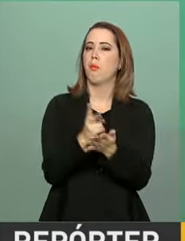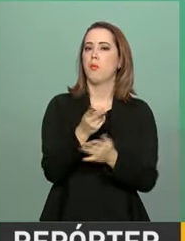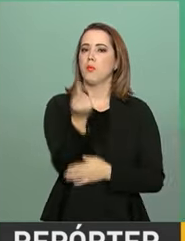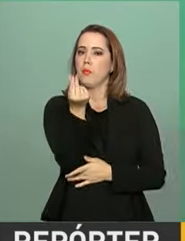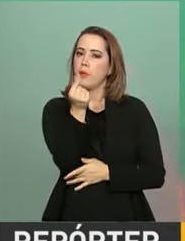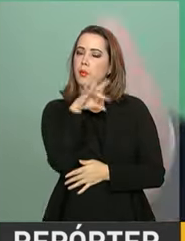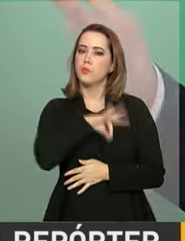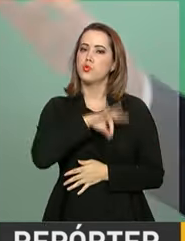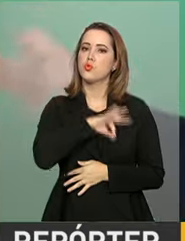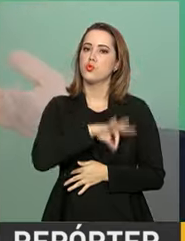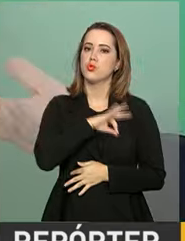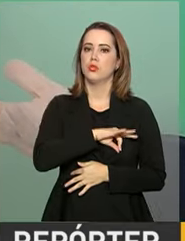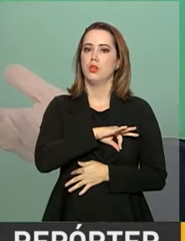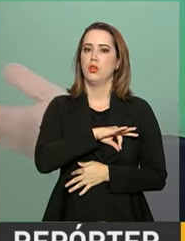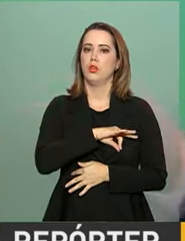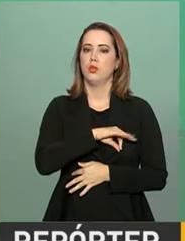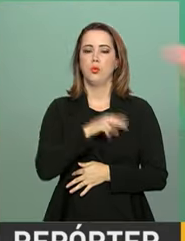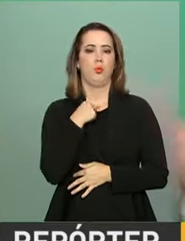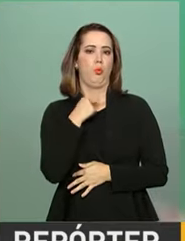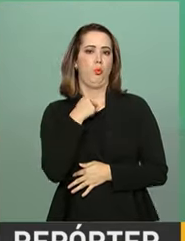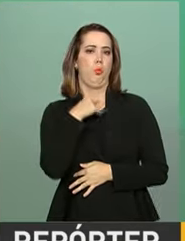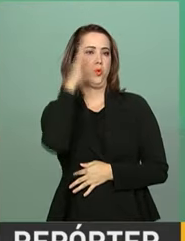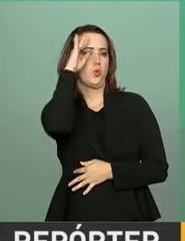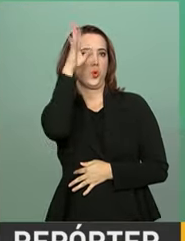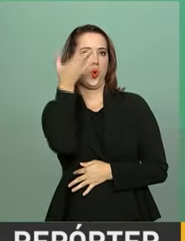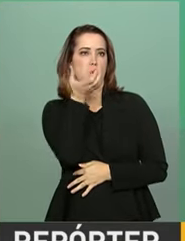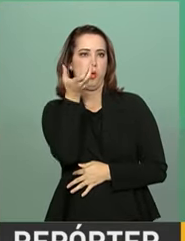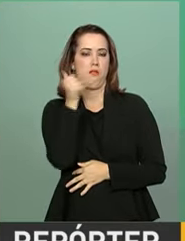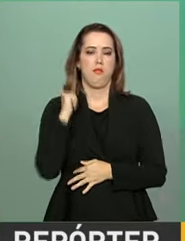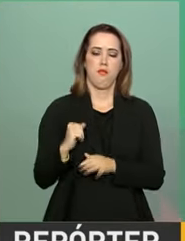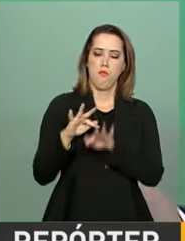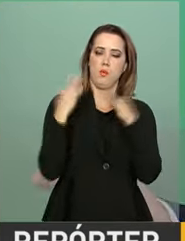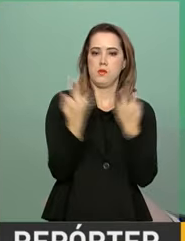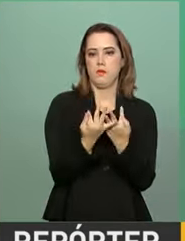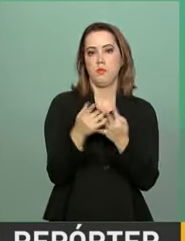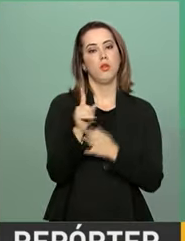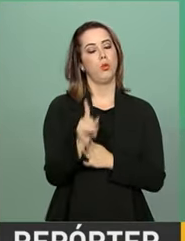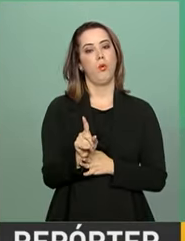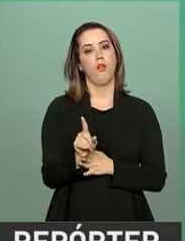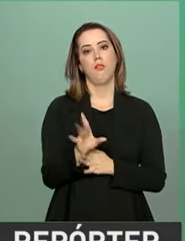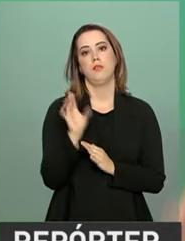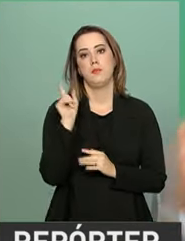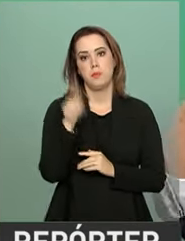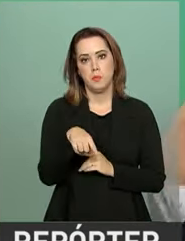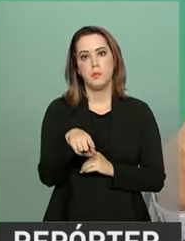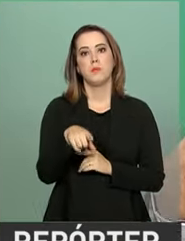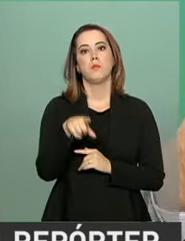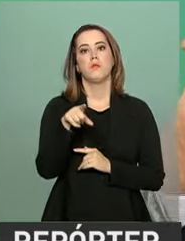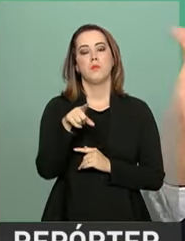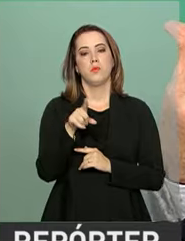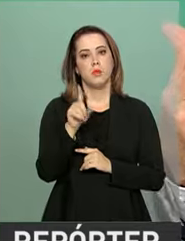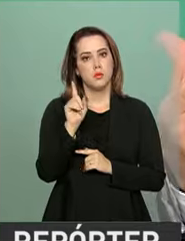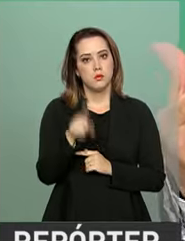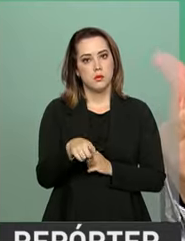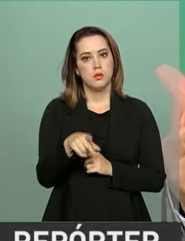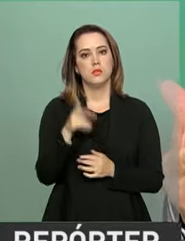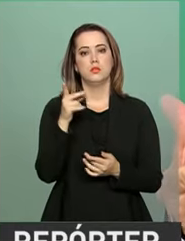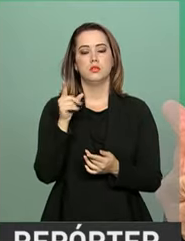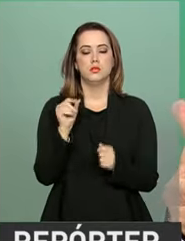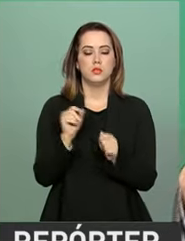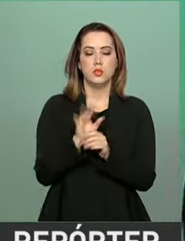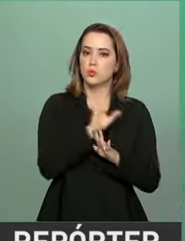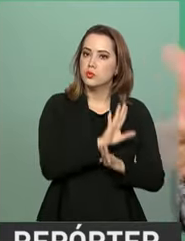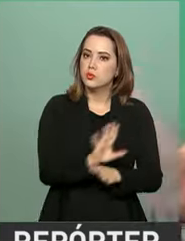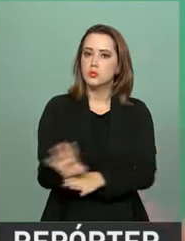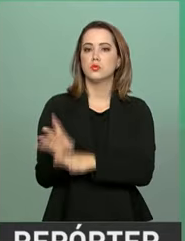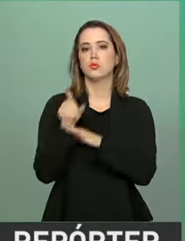disso. Não pode ser um sonho das pessoas viver do Bolsa Família, né? E não é. Né? As pessoas, é uma maneira de